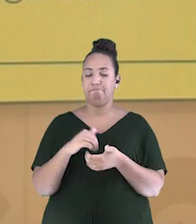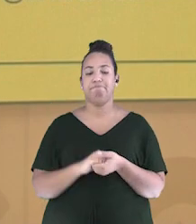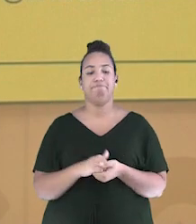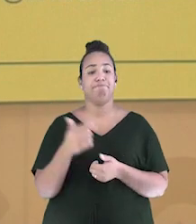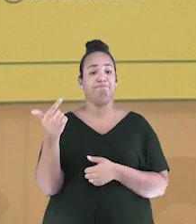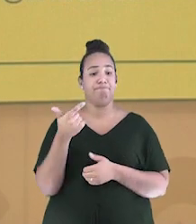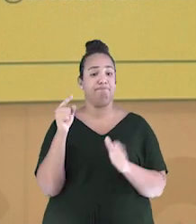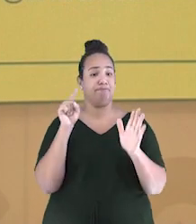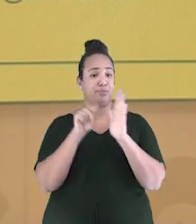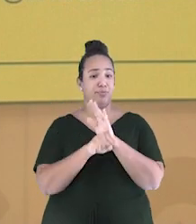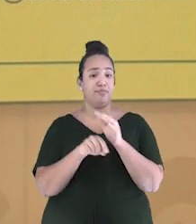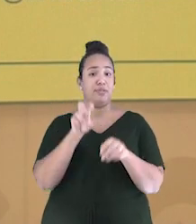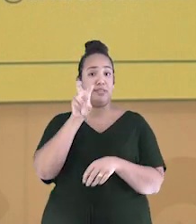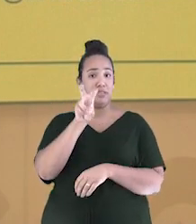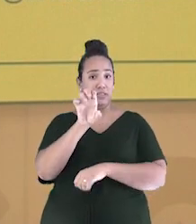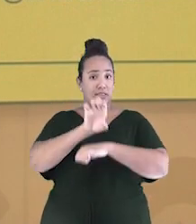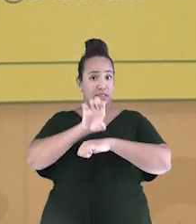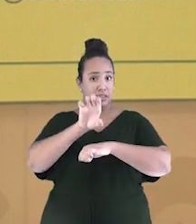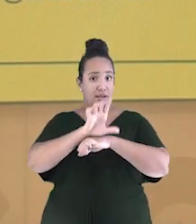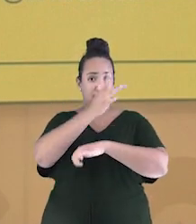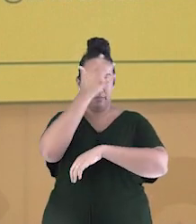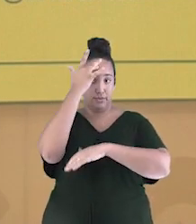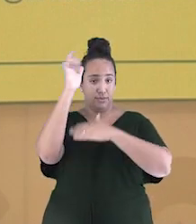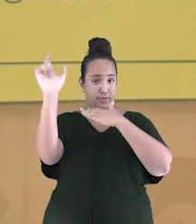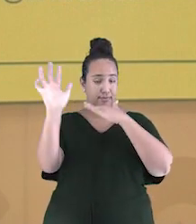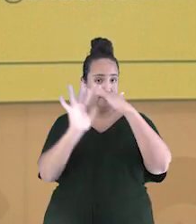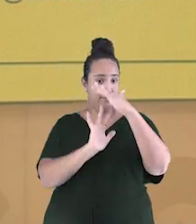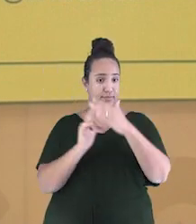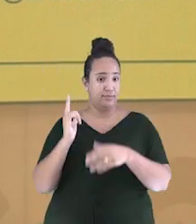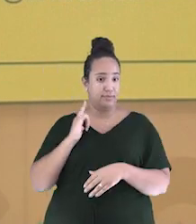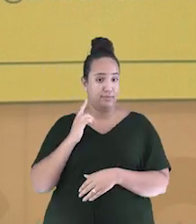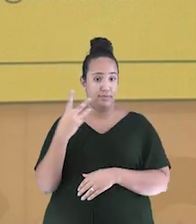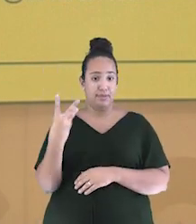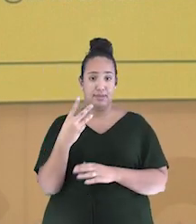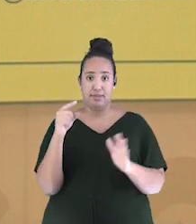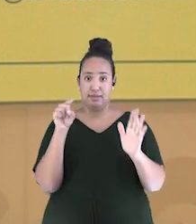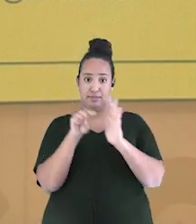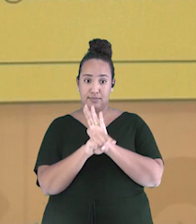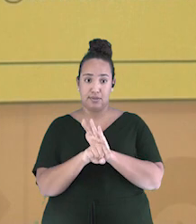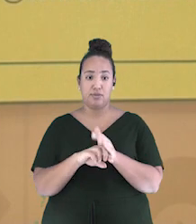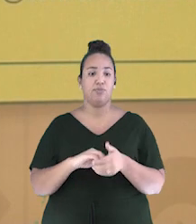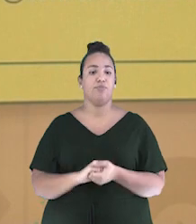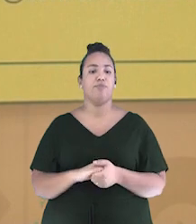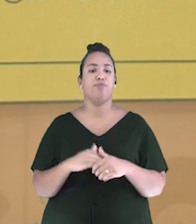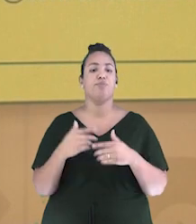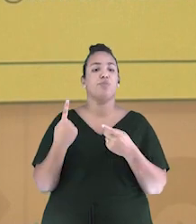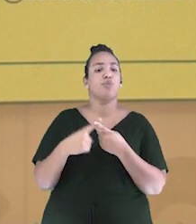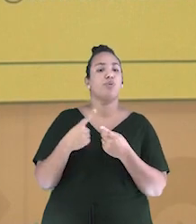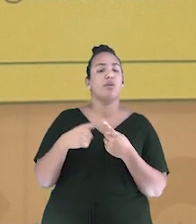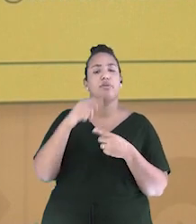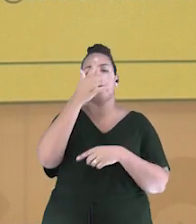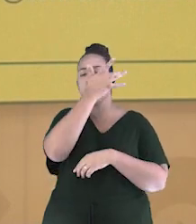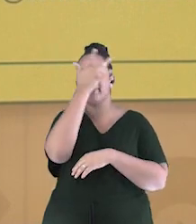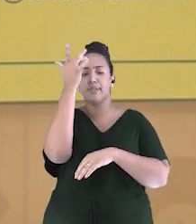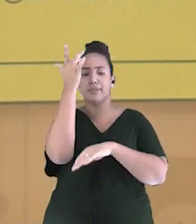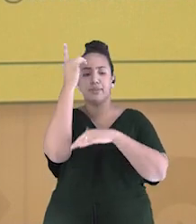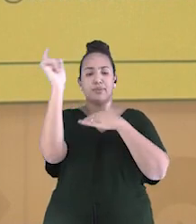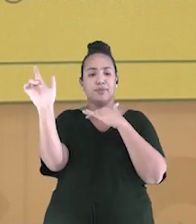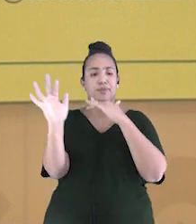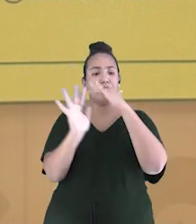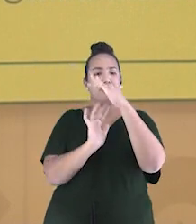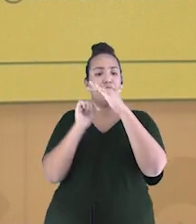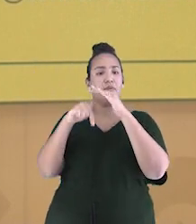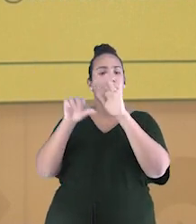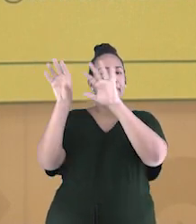2. Cite 5 estados que receberam imigrantes. Número 3. Quais eram os motivos que faziam com que